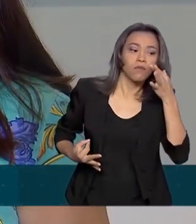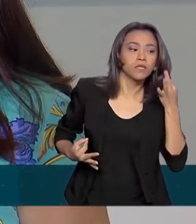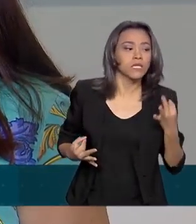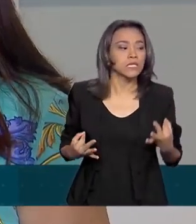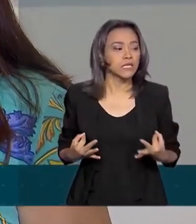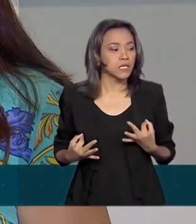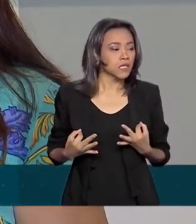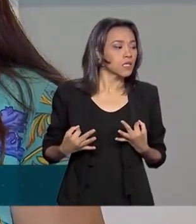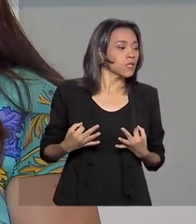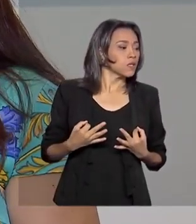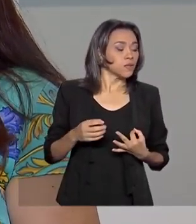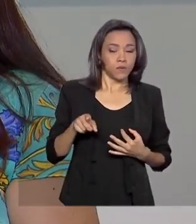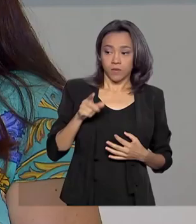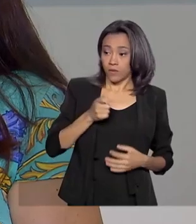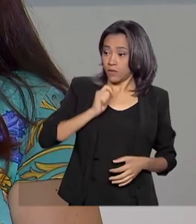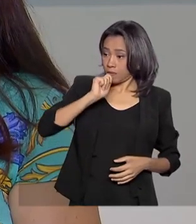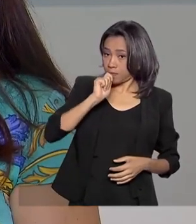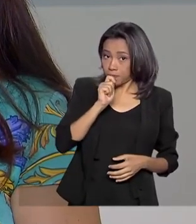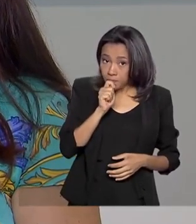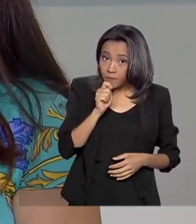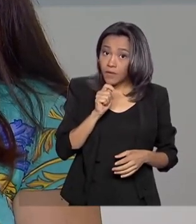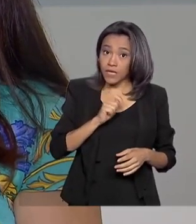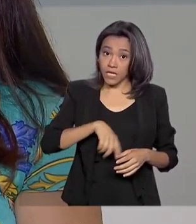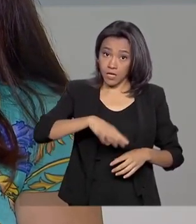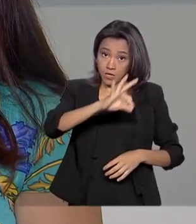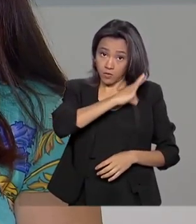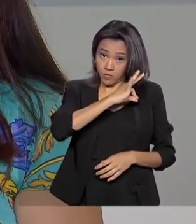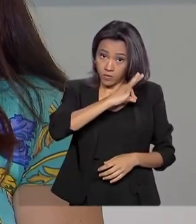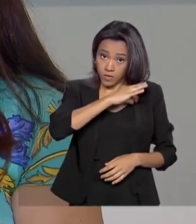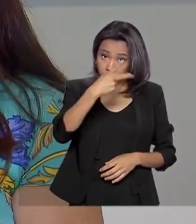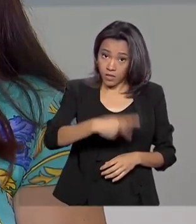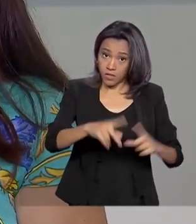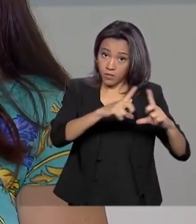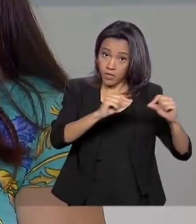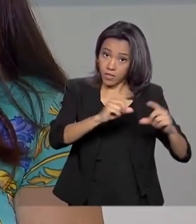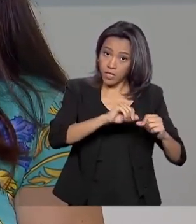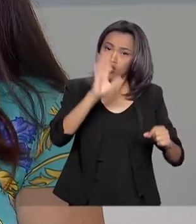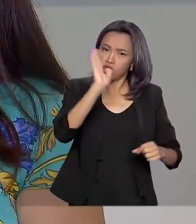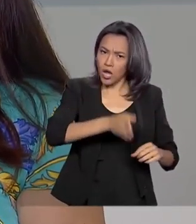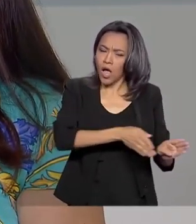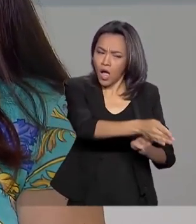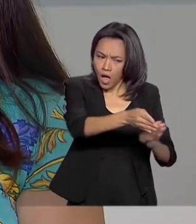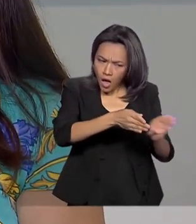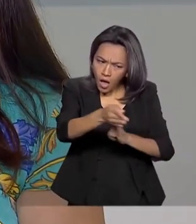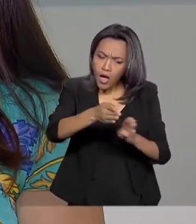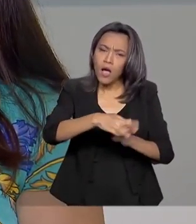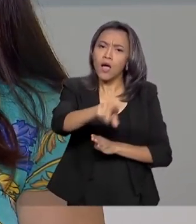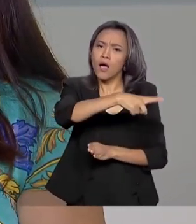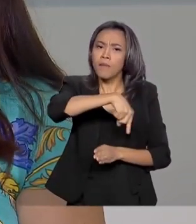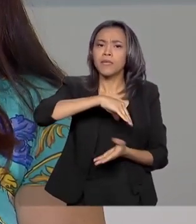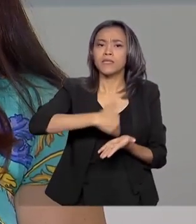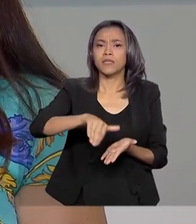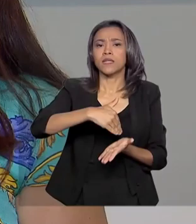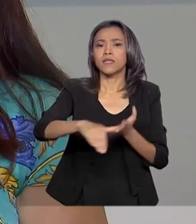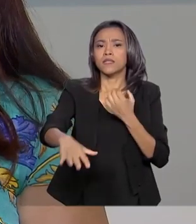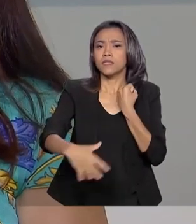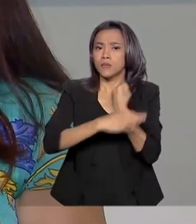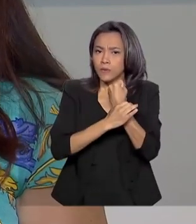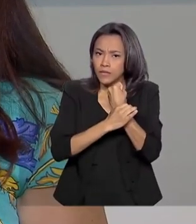naquele sinal e as forças de segurança aqui do Distrito Federal já foram orientadas pela Secretaria de Segurança